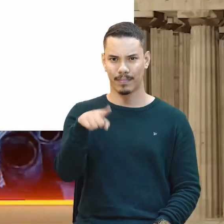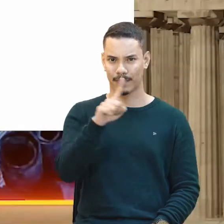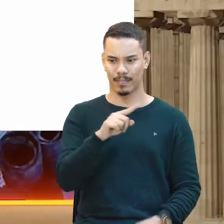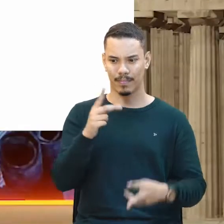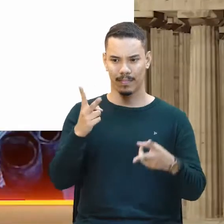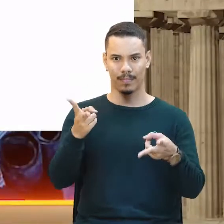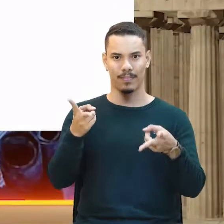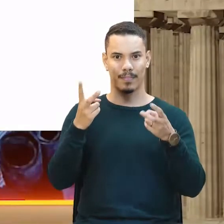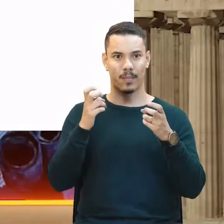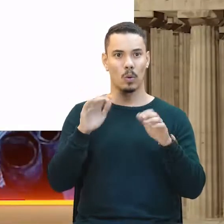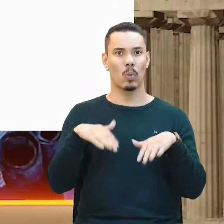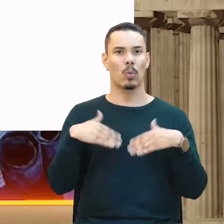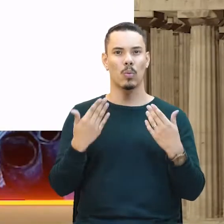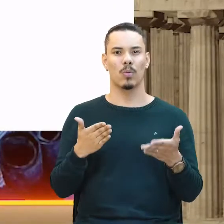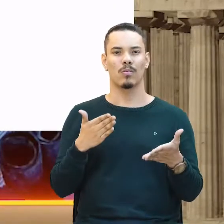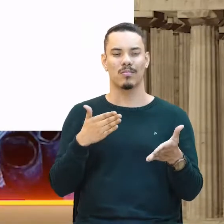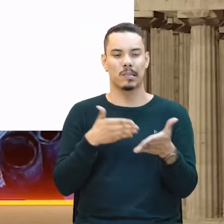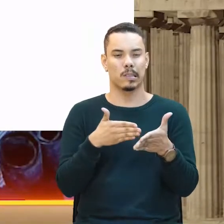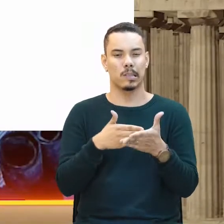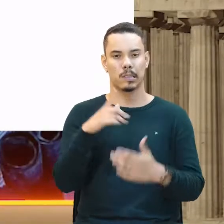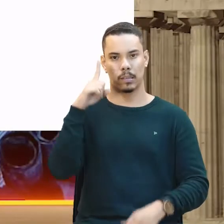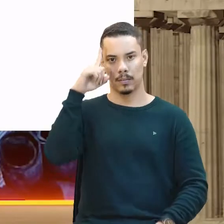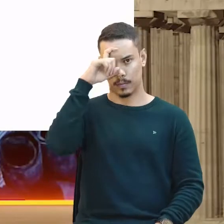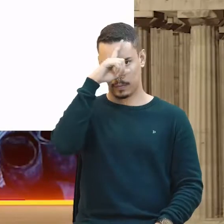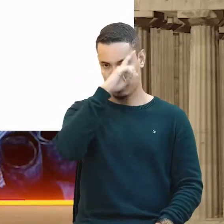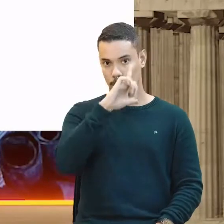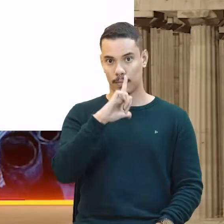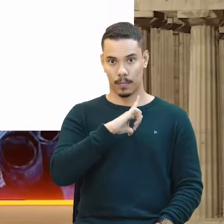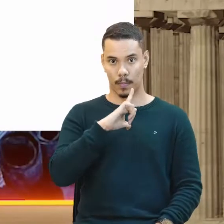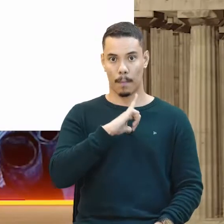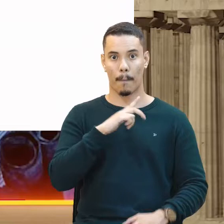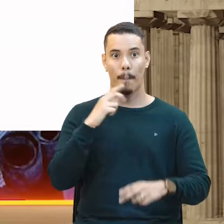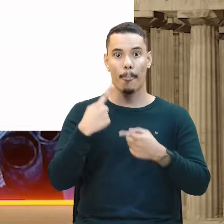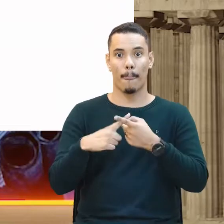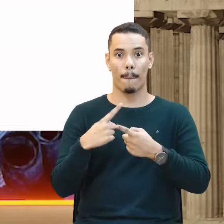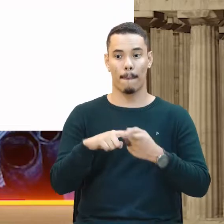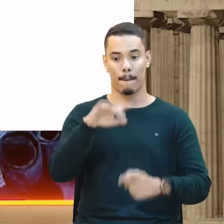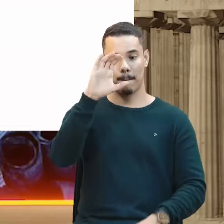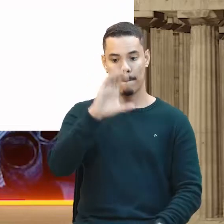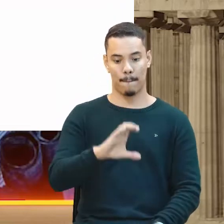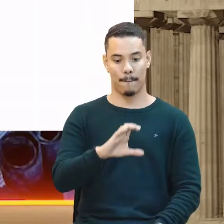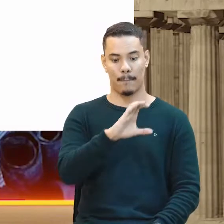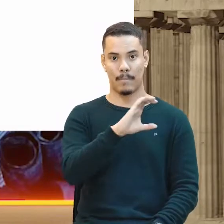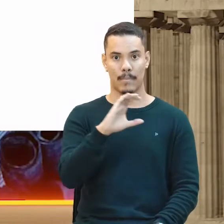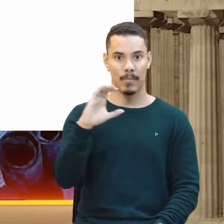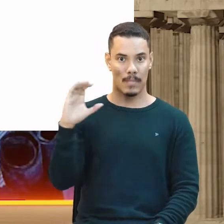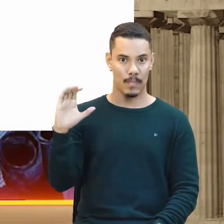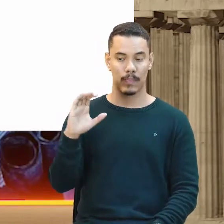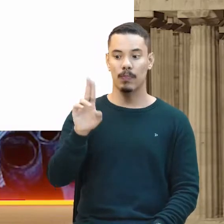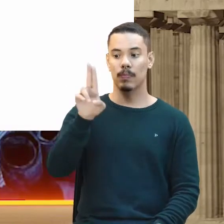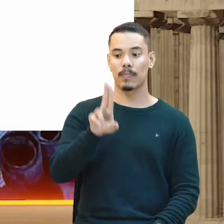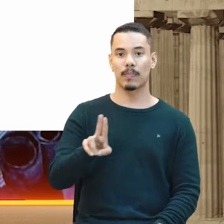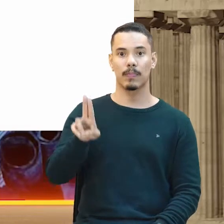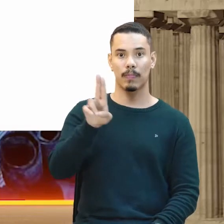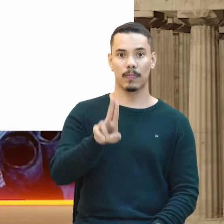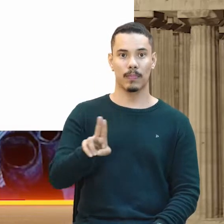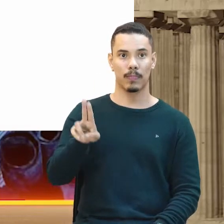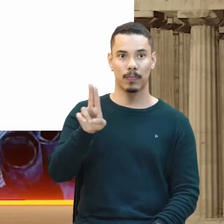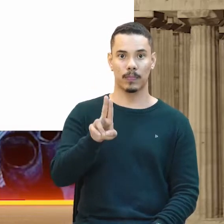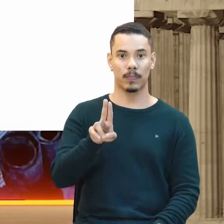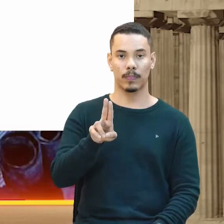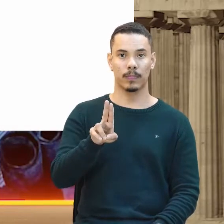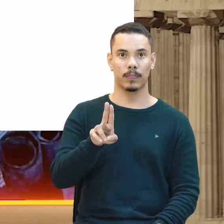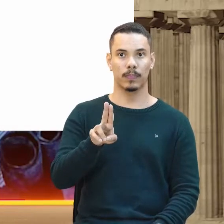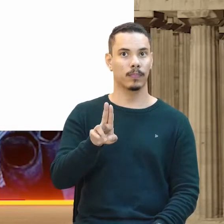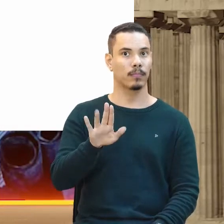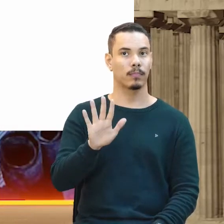a dificuldade que temos até então? O cristianismo utiliza-se ou melhor,